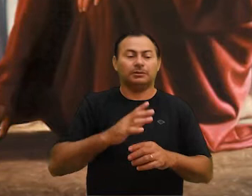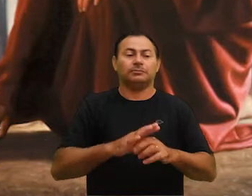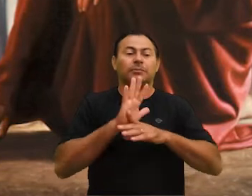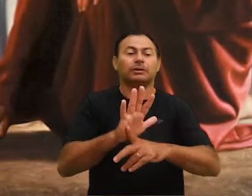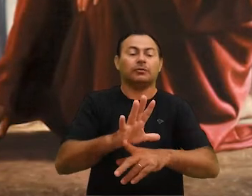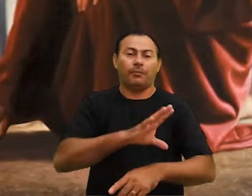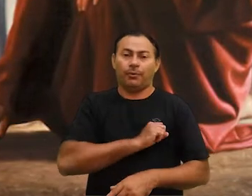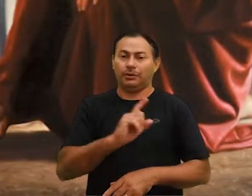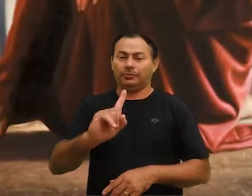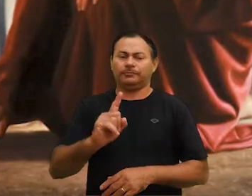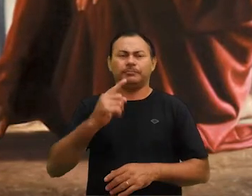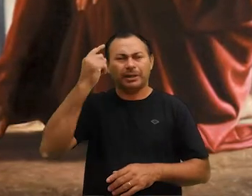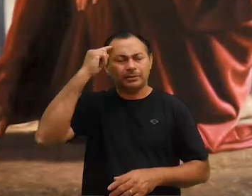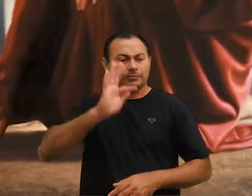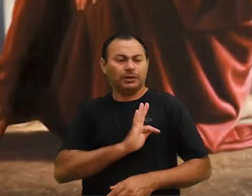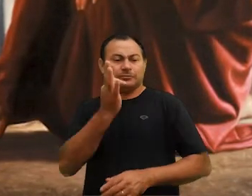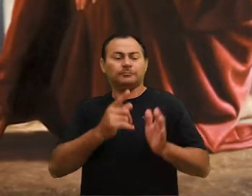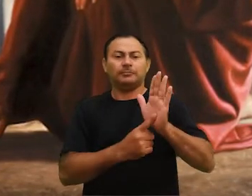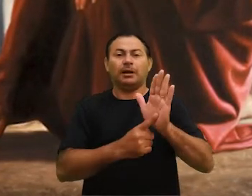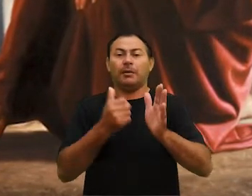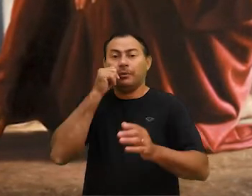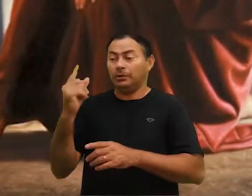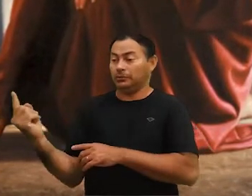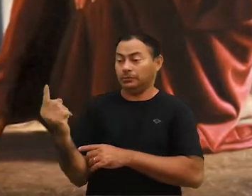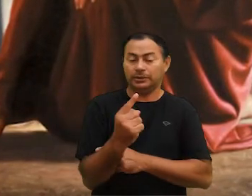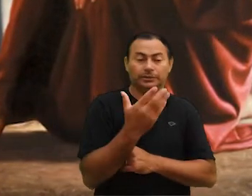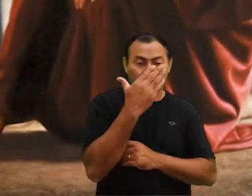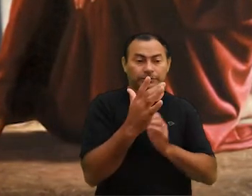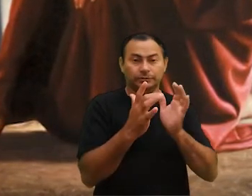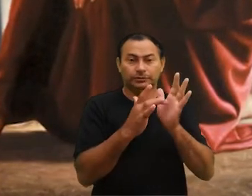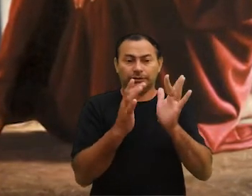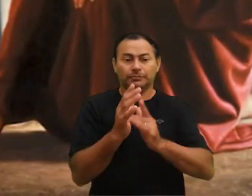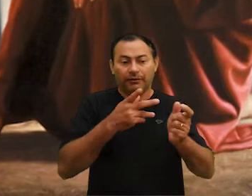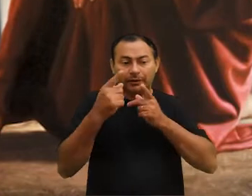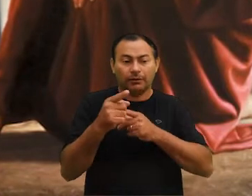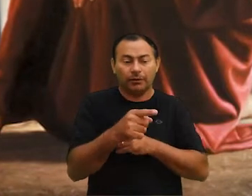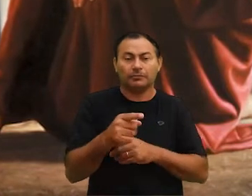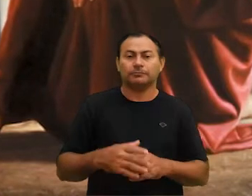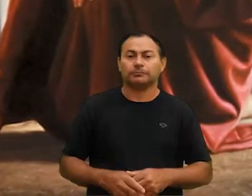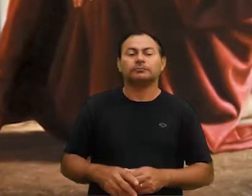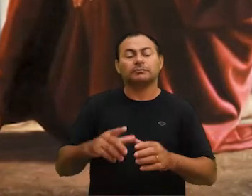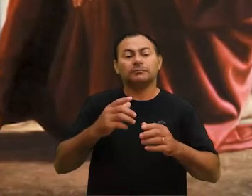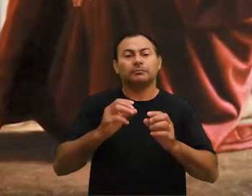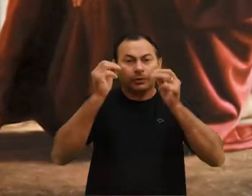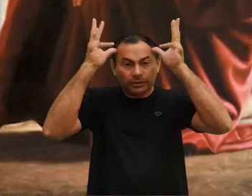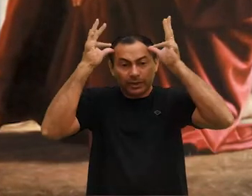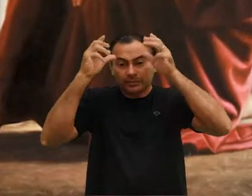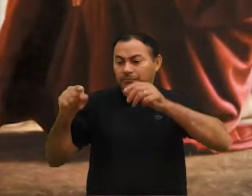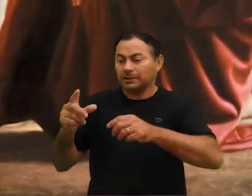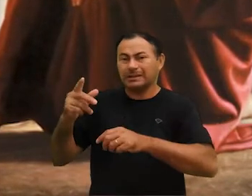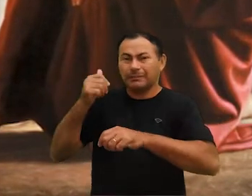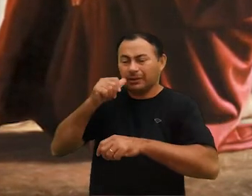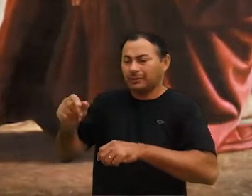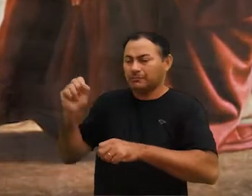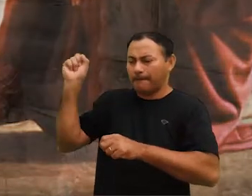amor. Imagine a cena dos fariseus trazendo aquela mulher diante de Jesus no templo e dizendo para ele: Moisés mandou apedrejar